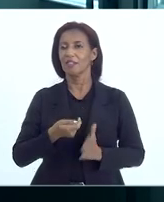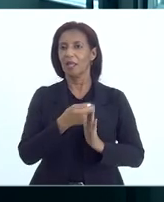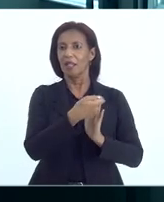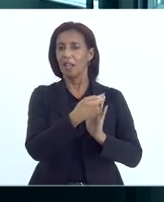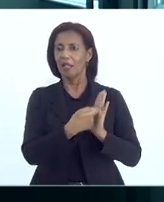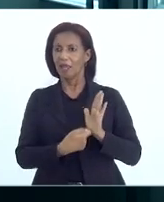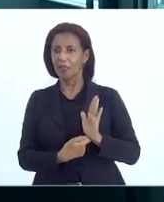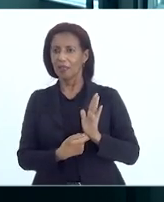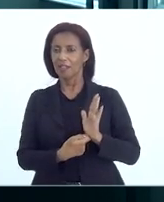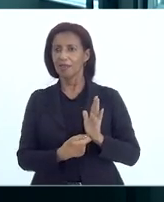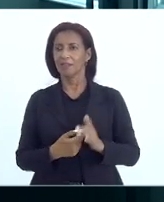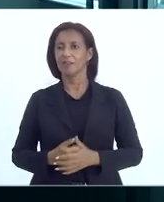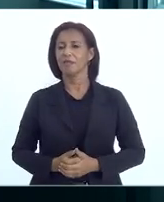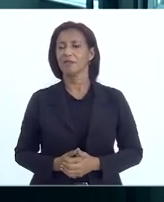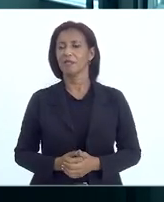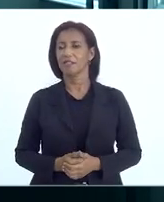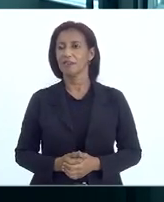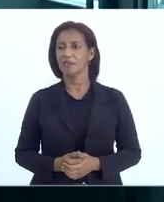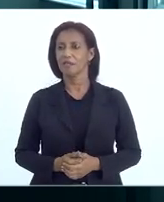redação corrigida